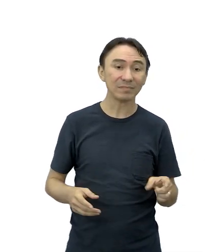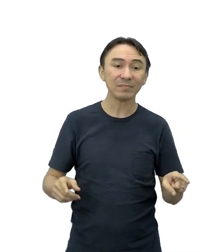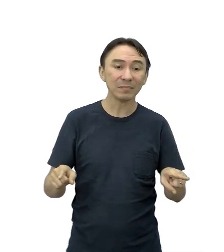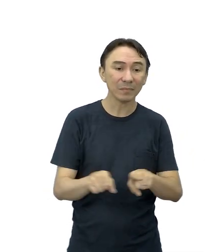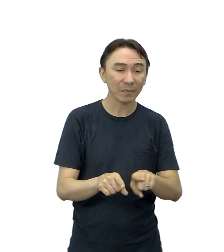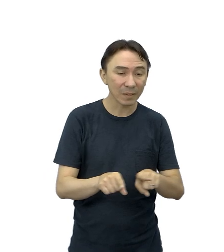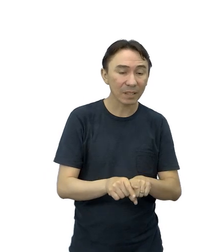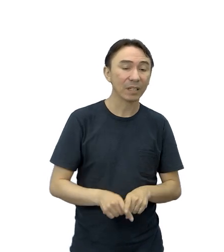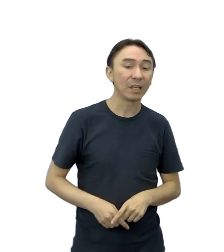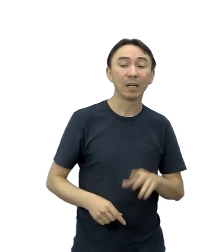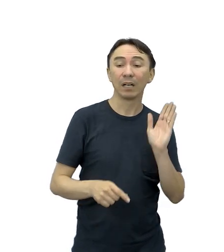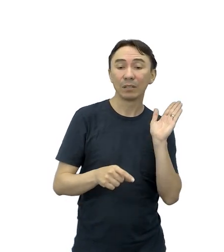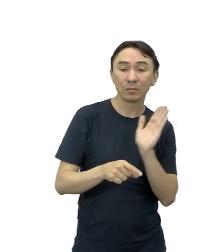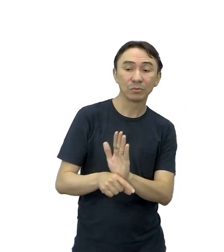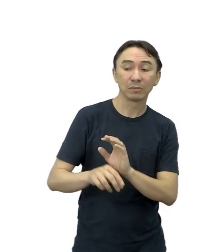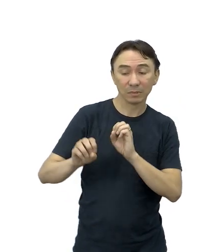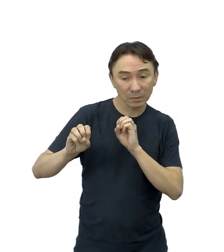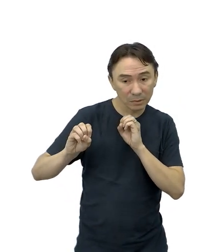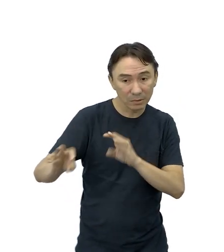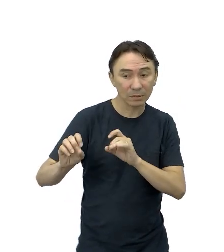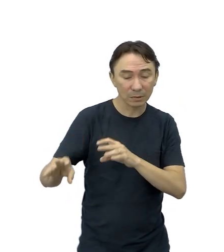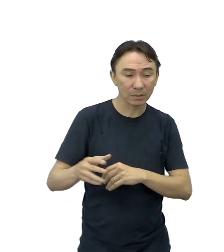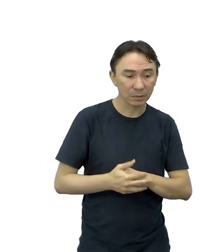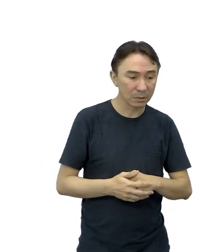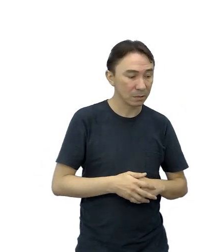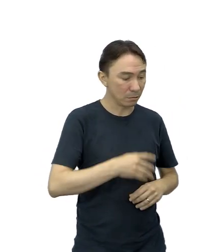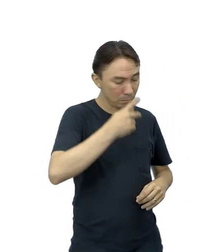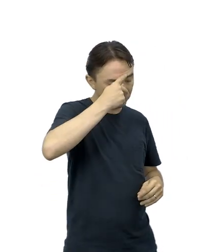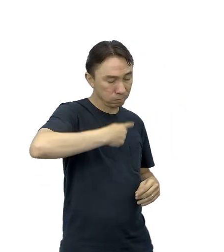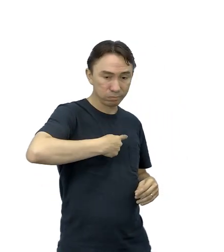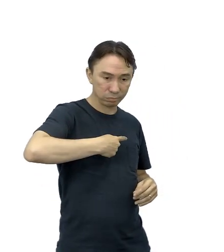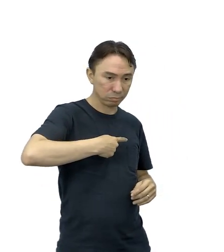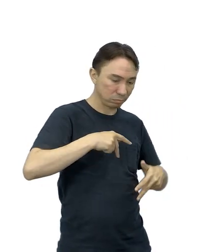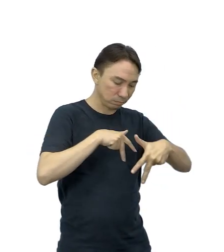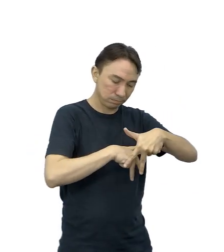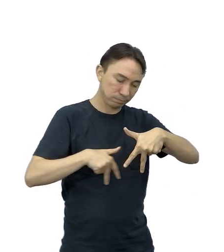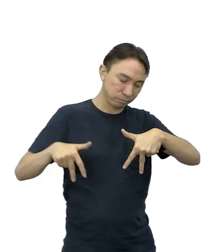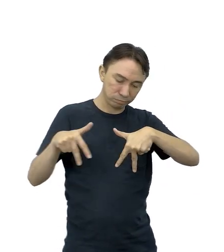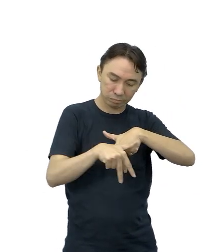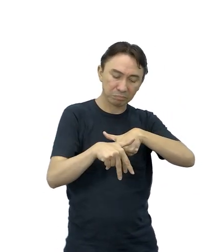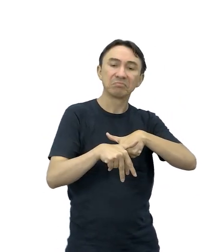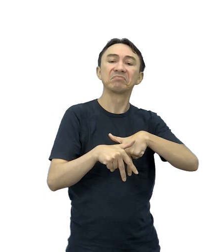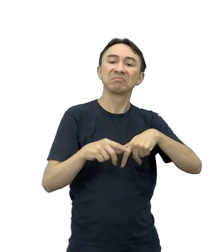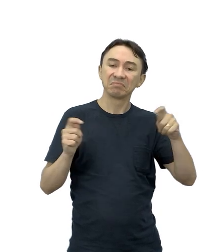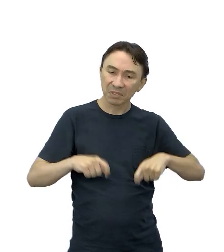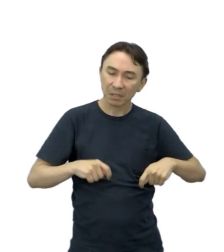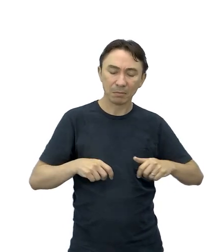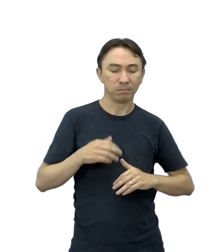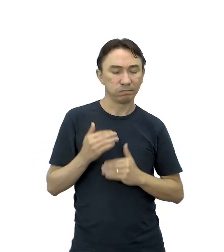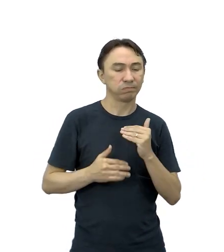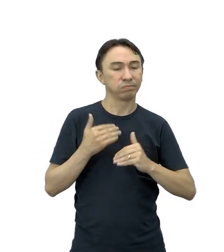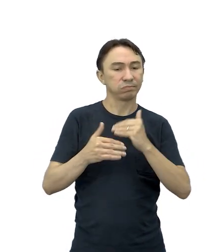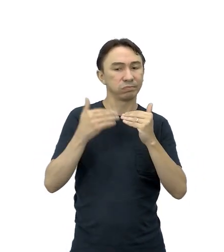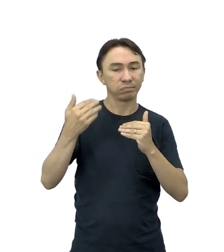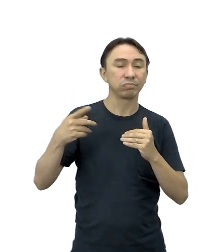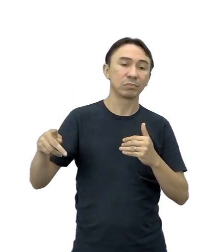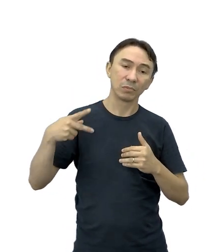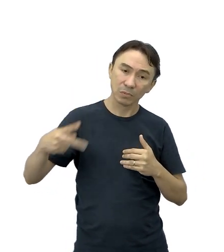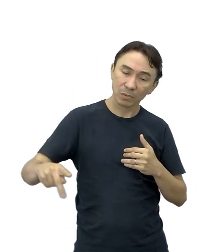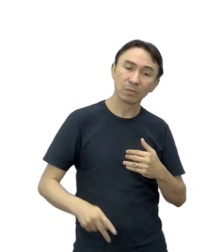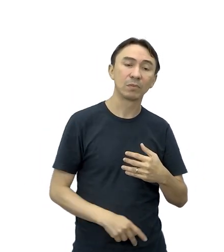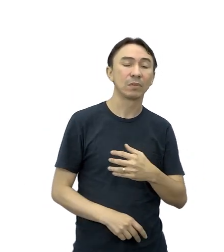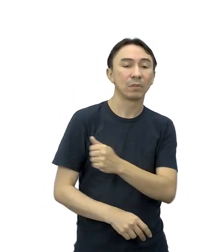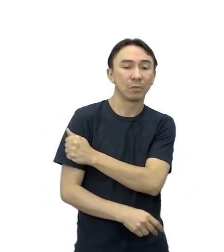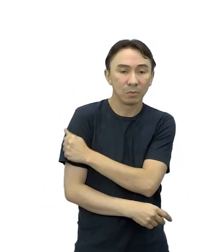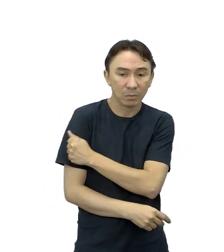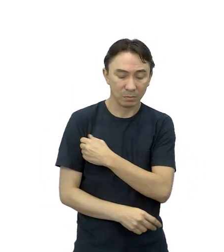a se desenvolver, porque o estudante se sente ali protagonista, também cooperativo, é muito importante colocar sempre essa